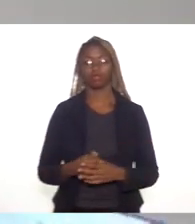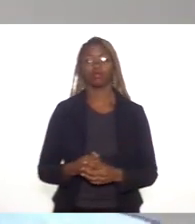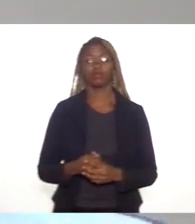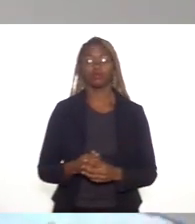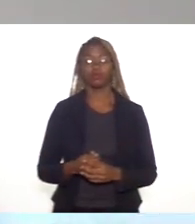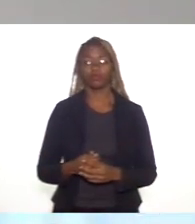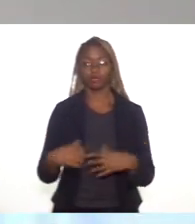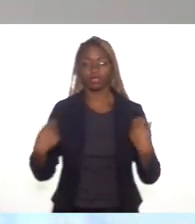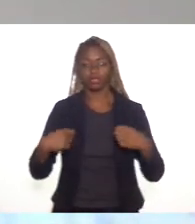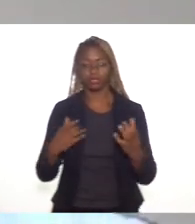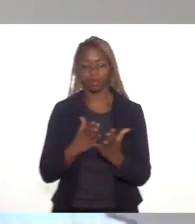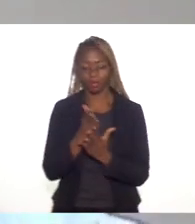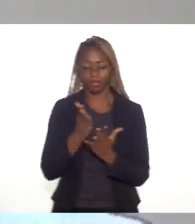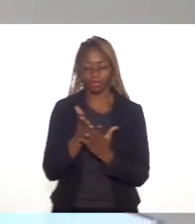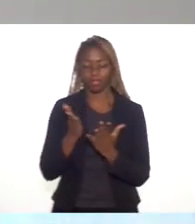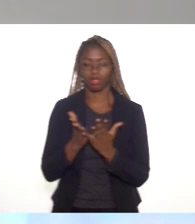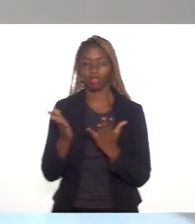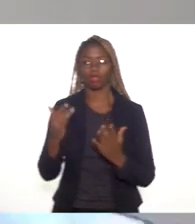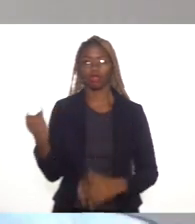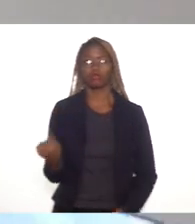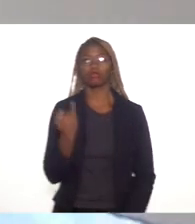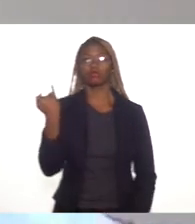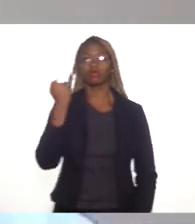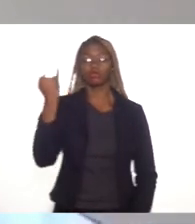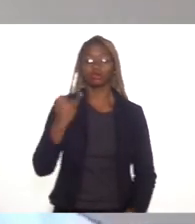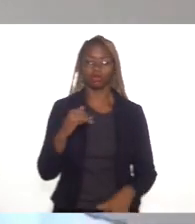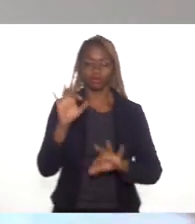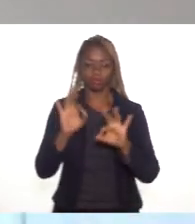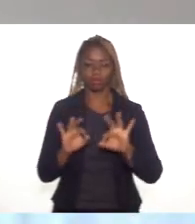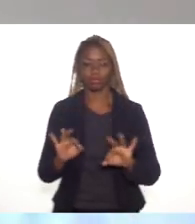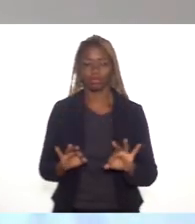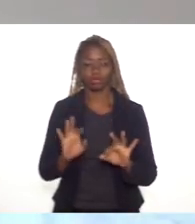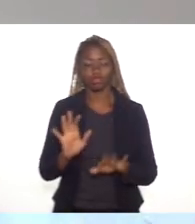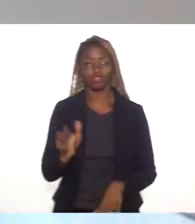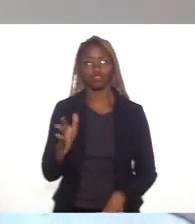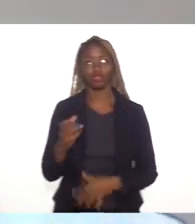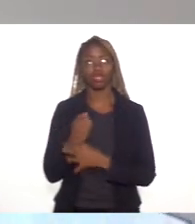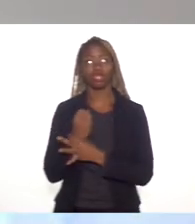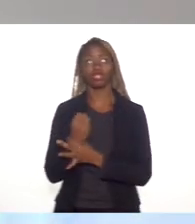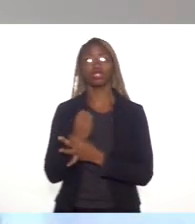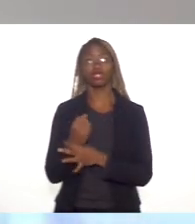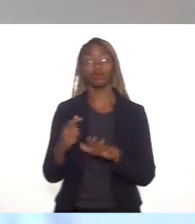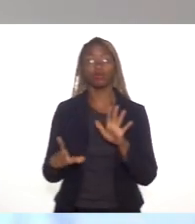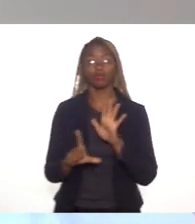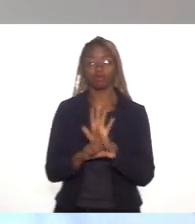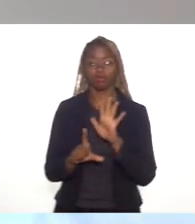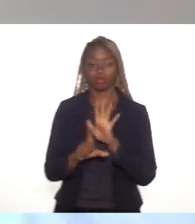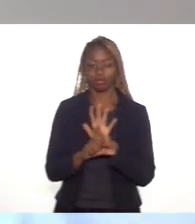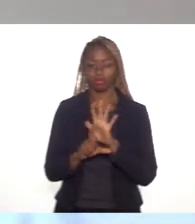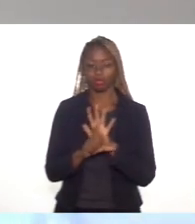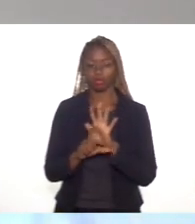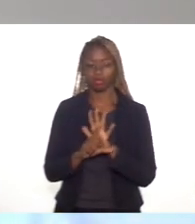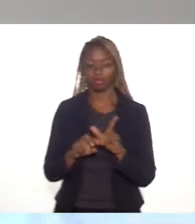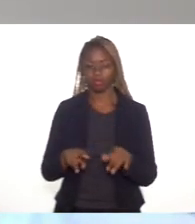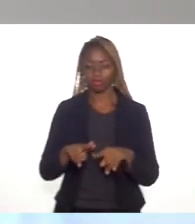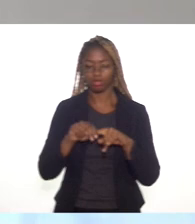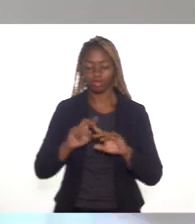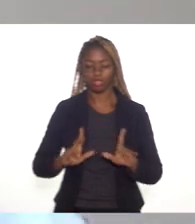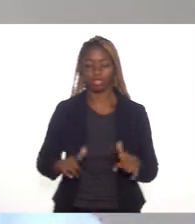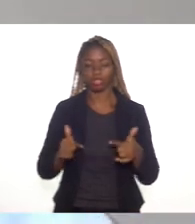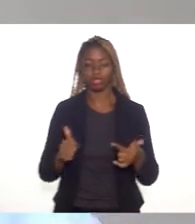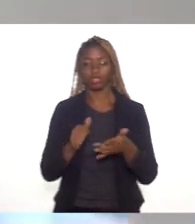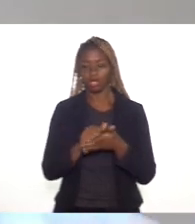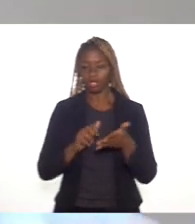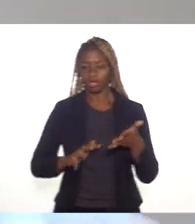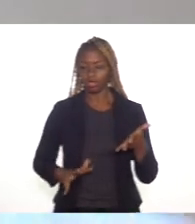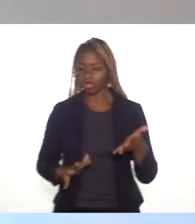importante, que é este plano, já garantido por lei, que é muito abrangente e que dá conta de ações e atividades em